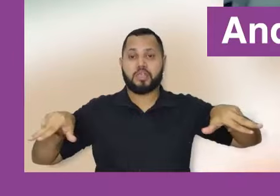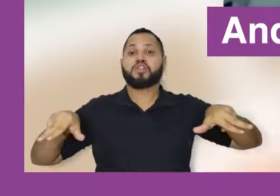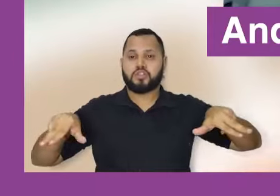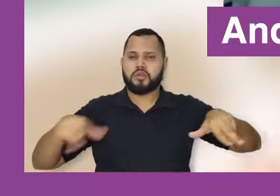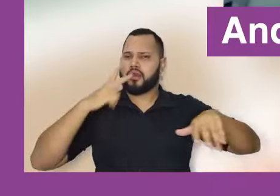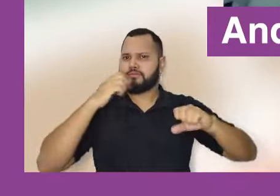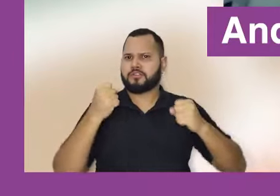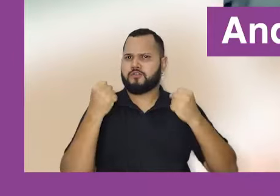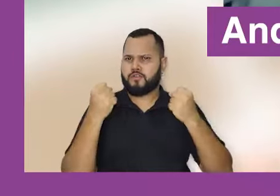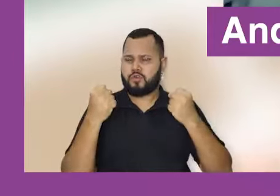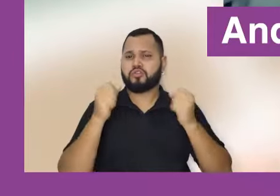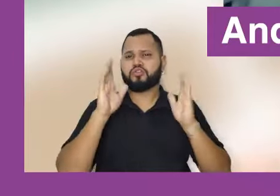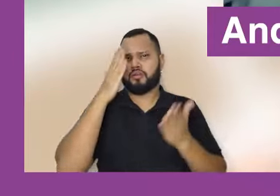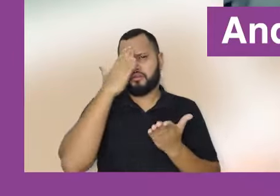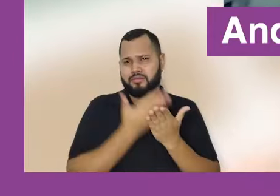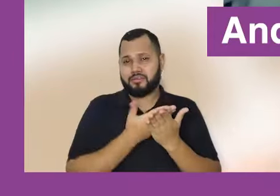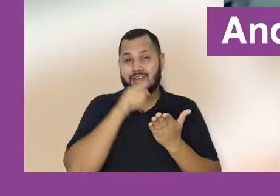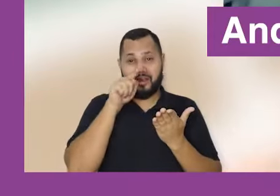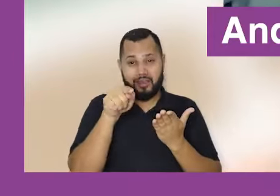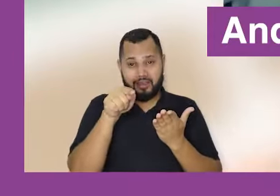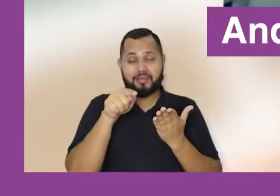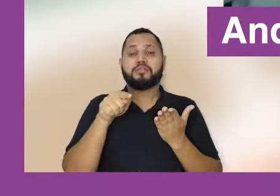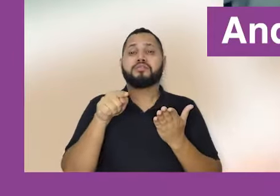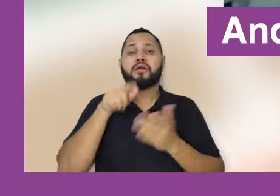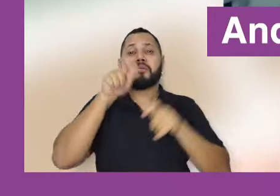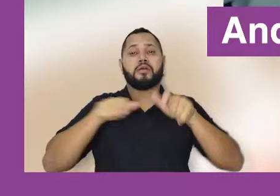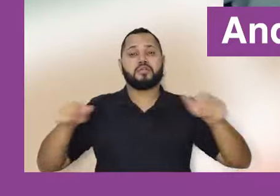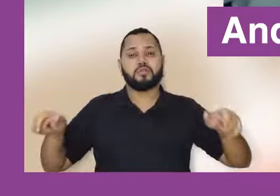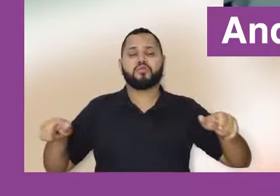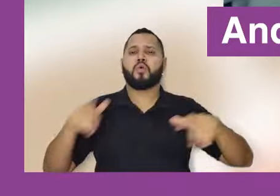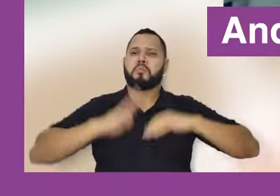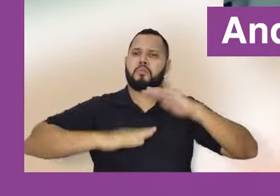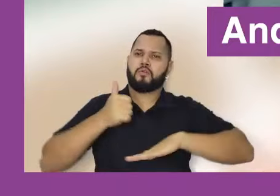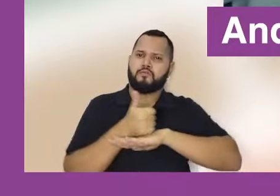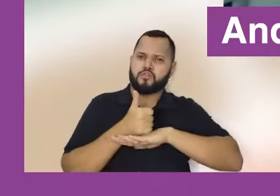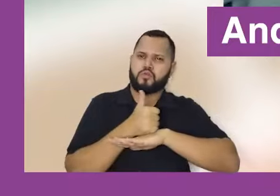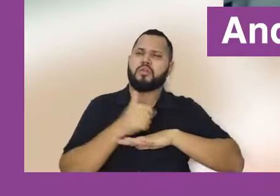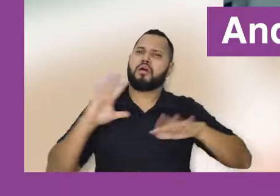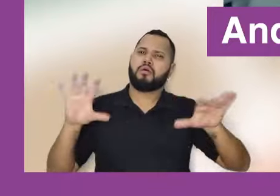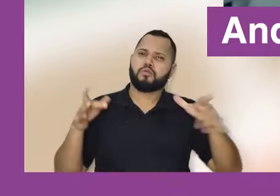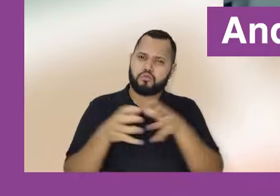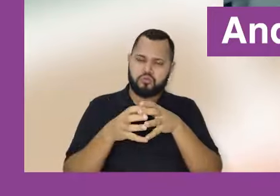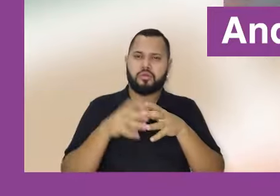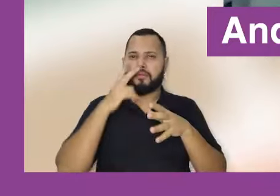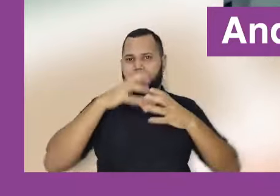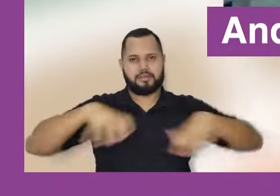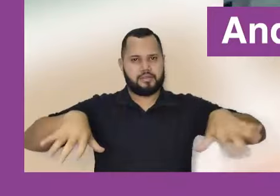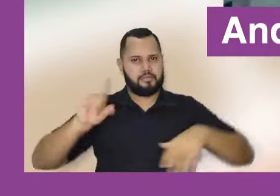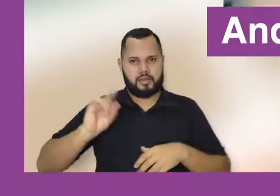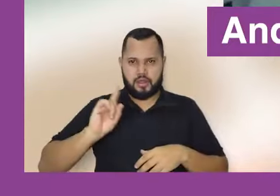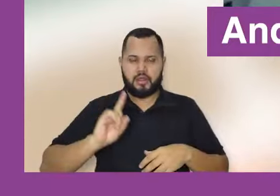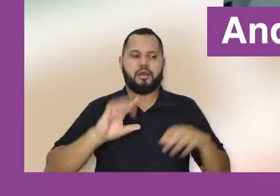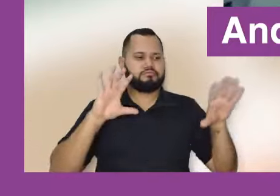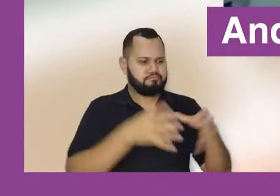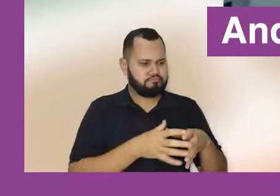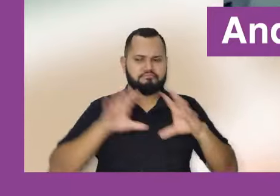muito forte a gente acredita que é só assim que essa pessoa e profissional que é um conjunto que não tá separado né